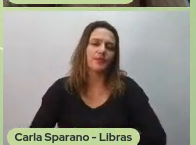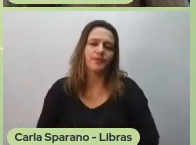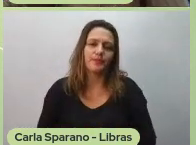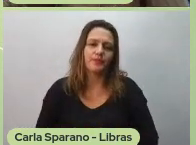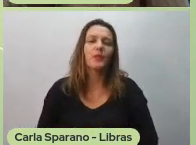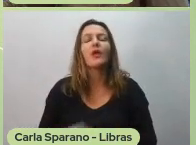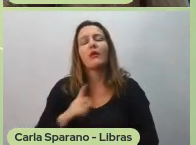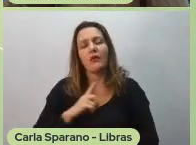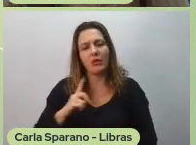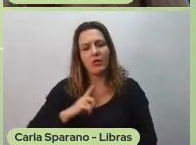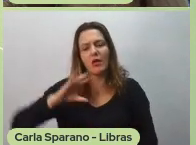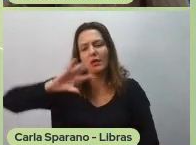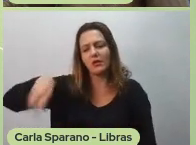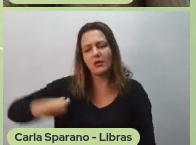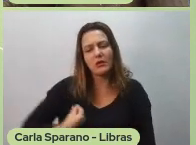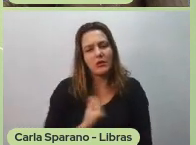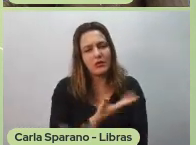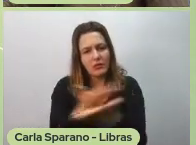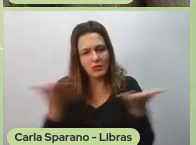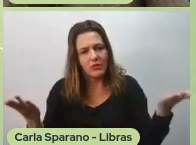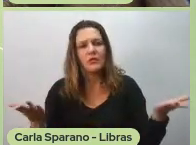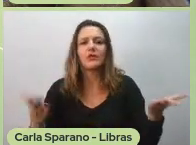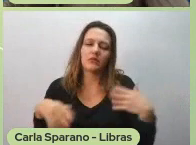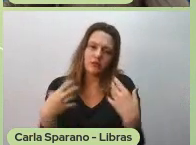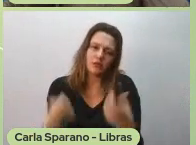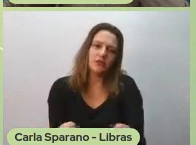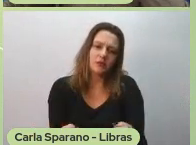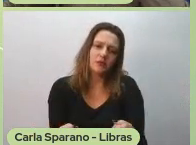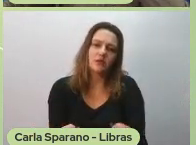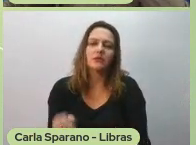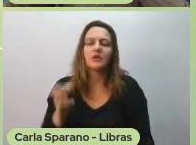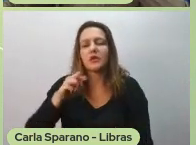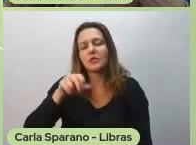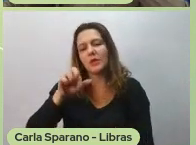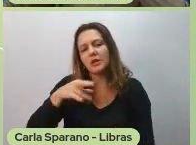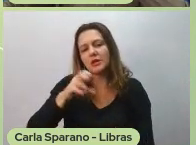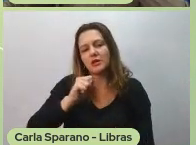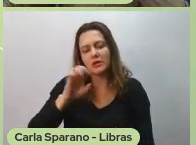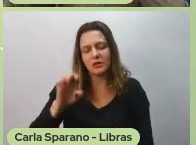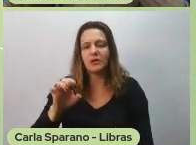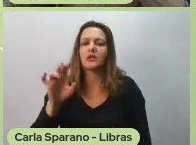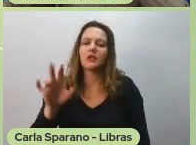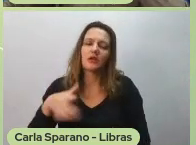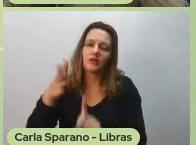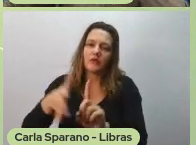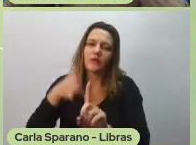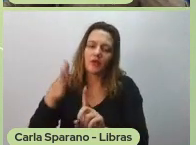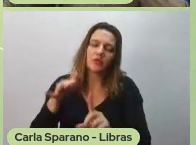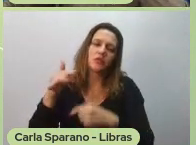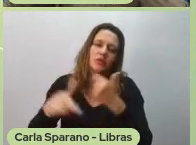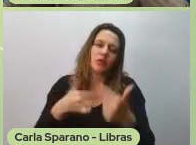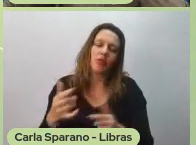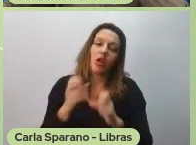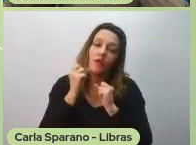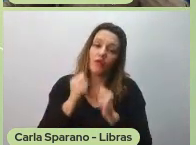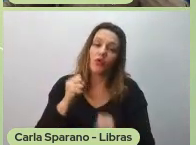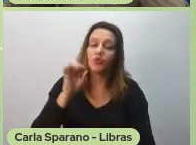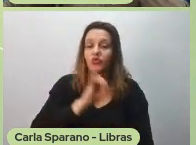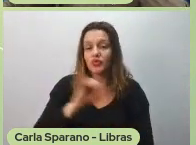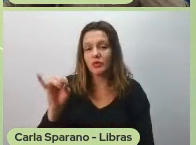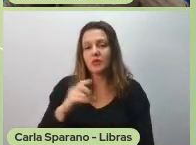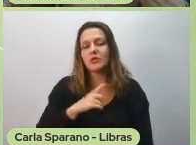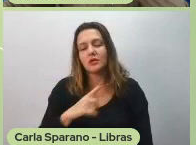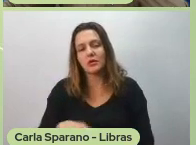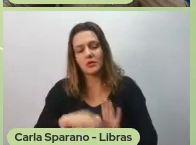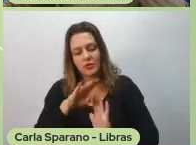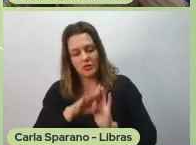e que a gente, os vieses inconscientes que a Maíse falou, que a gente trabalha muito forte isso aqui na Oi. Temos o nosso programa, temos